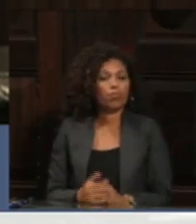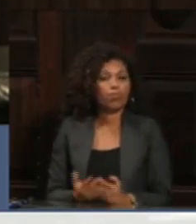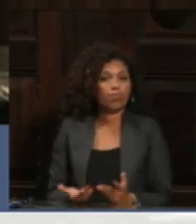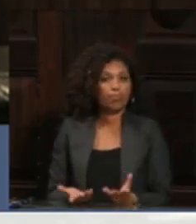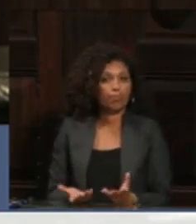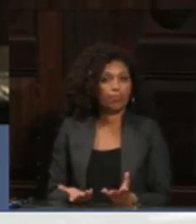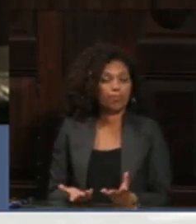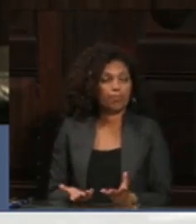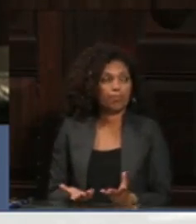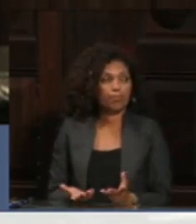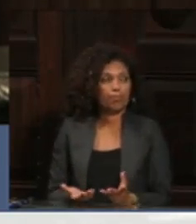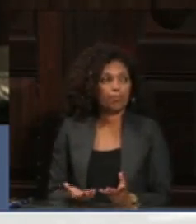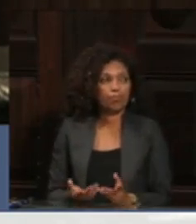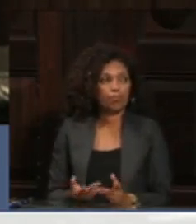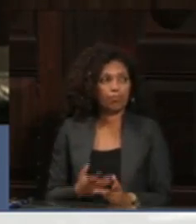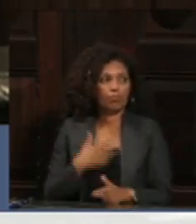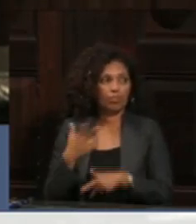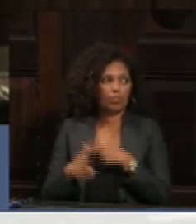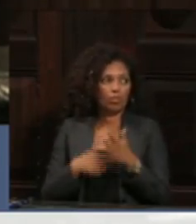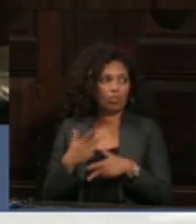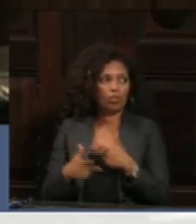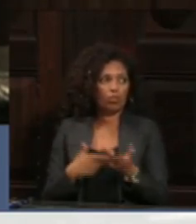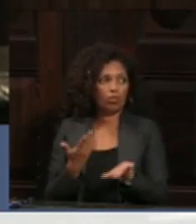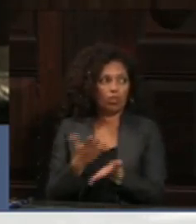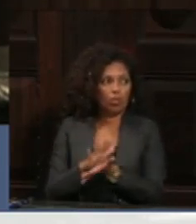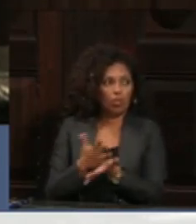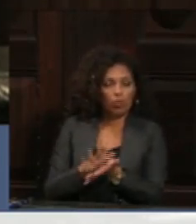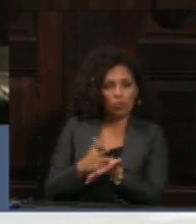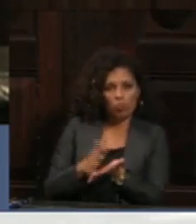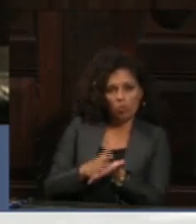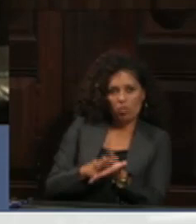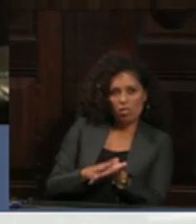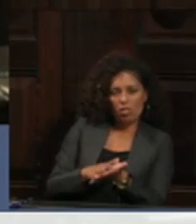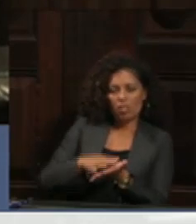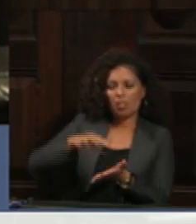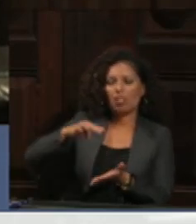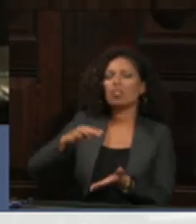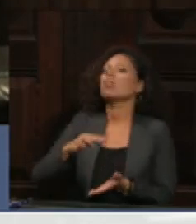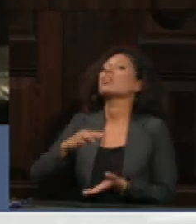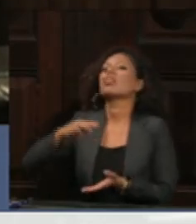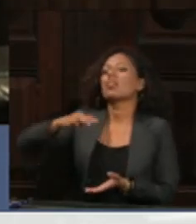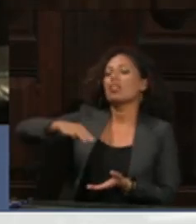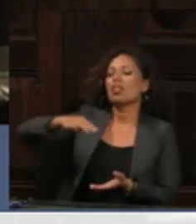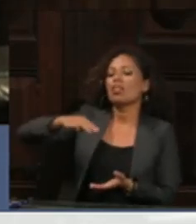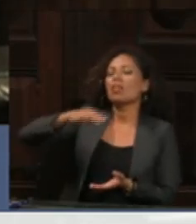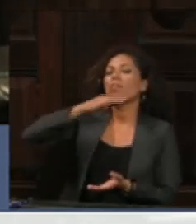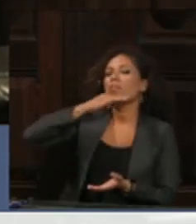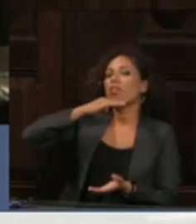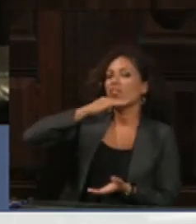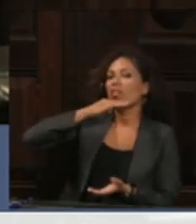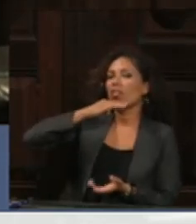E, parafraseando aí o samba da Mangueira, contando a história que a